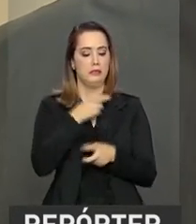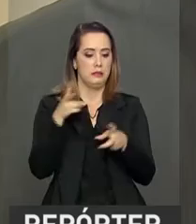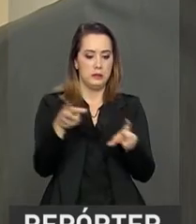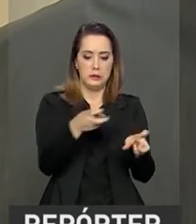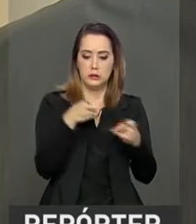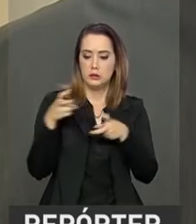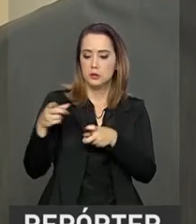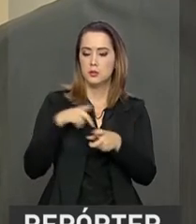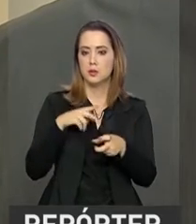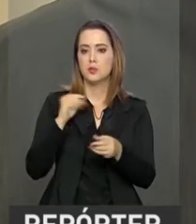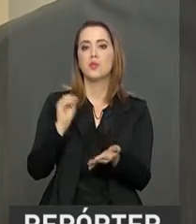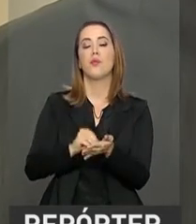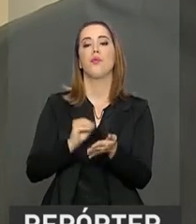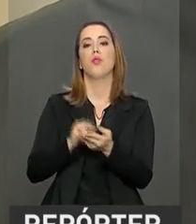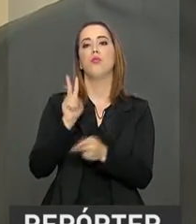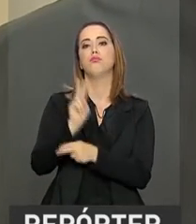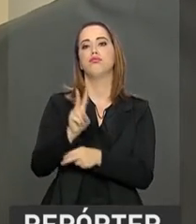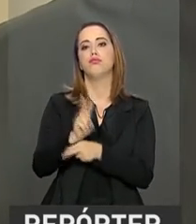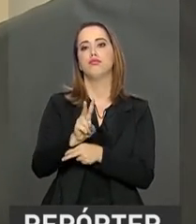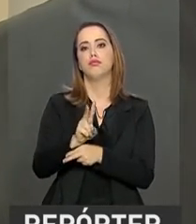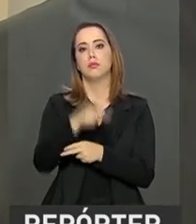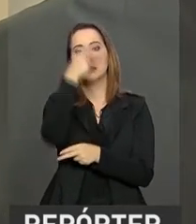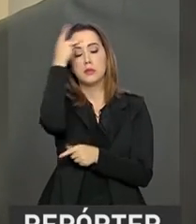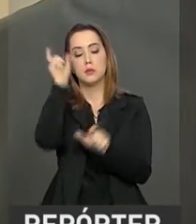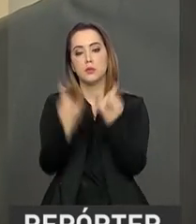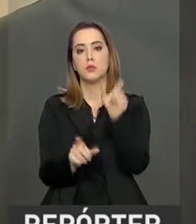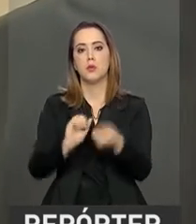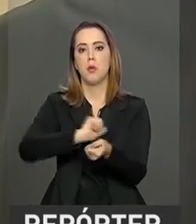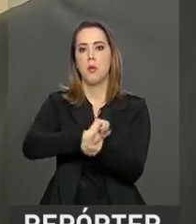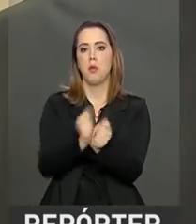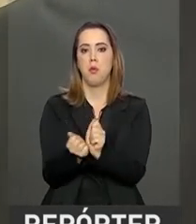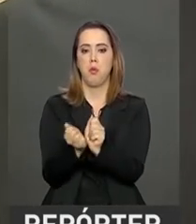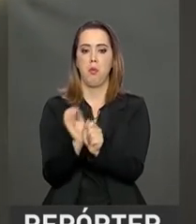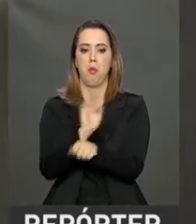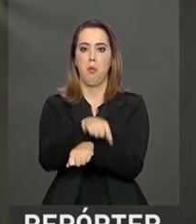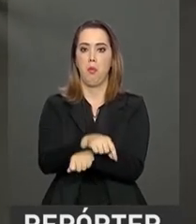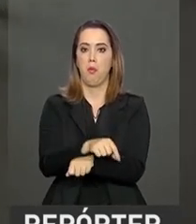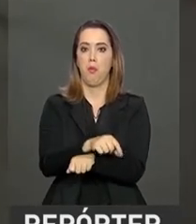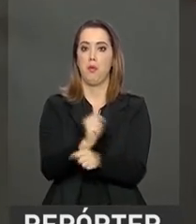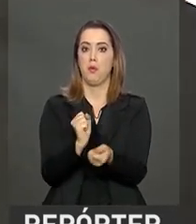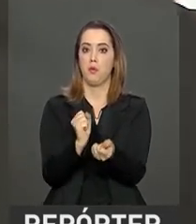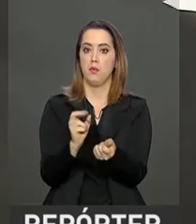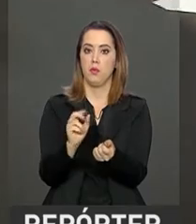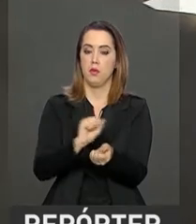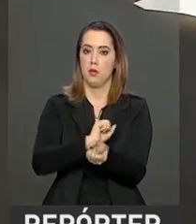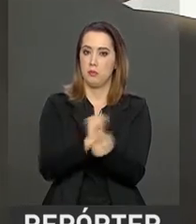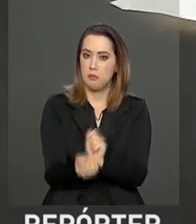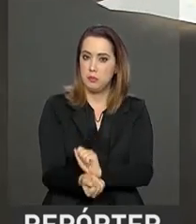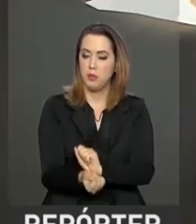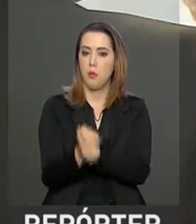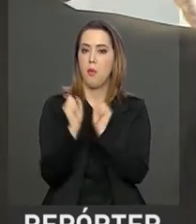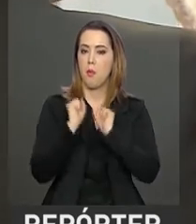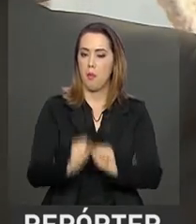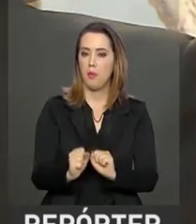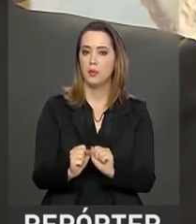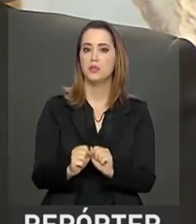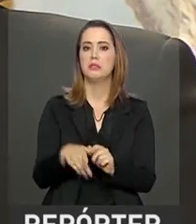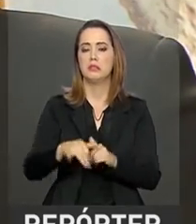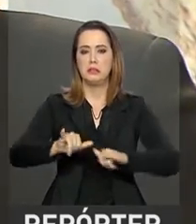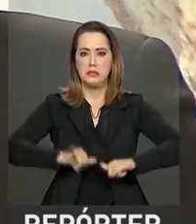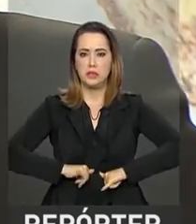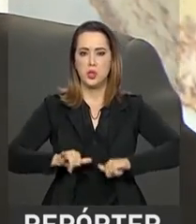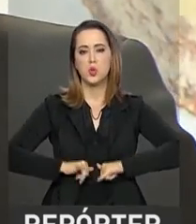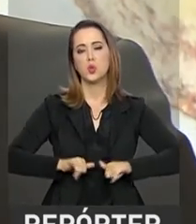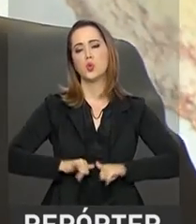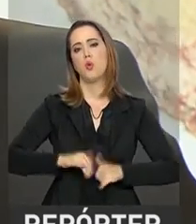lacuna de proteção né as vítimas de trabalho análogo ao escravo os imigrantes que estivessem eles poderiam sofrer para além